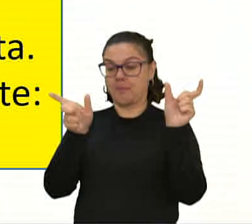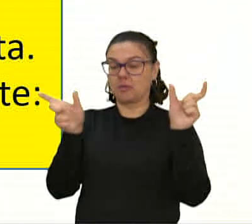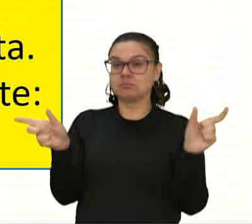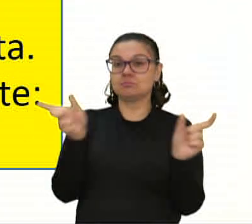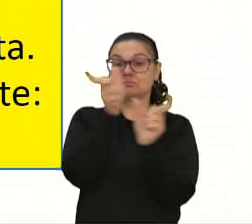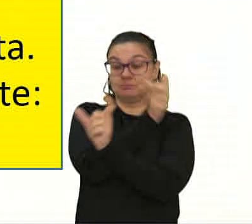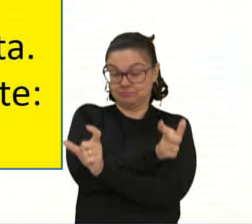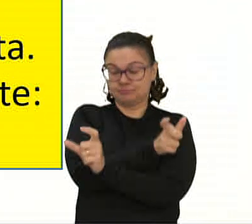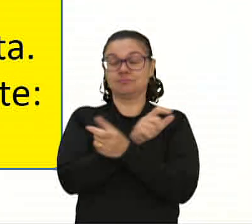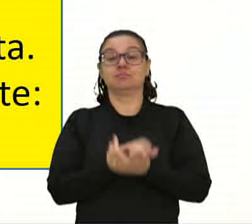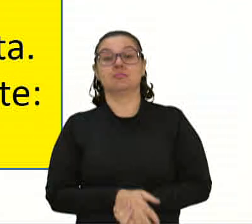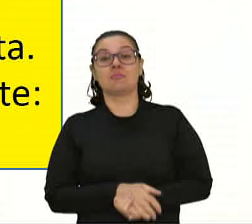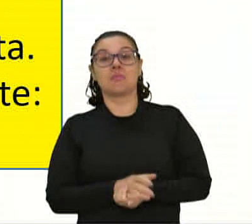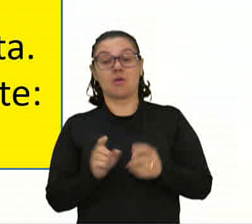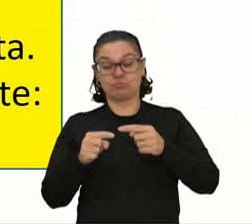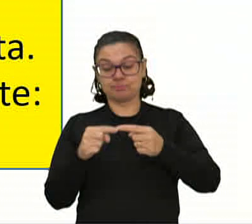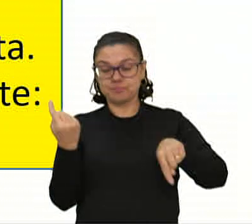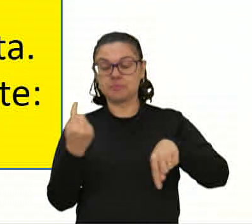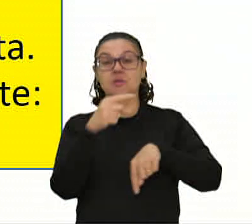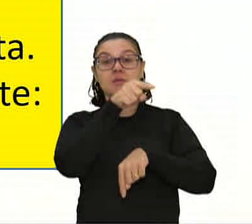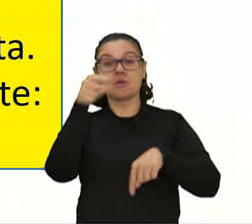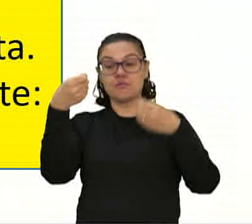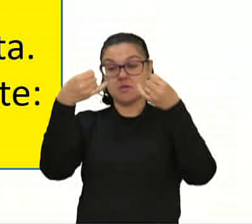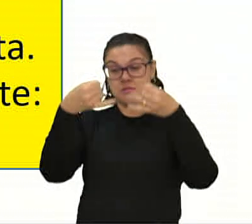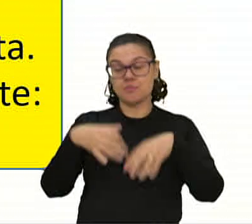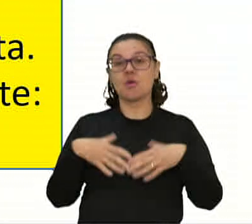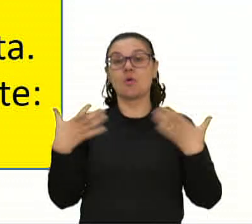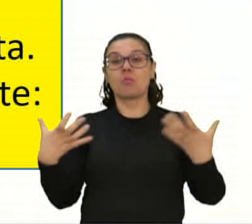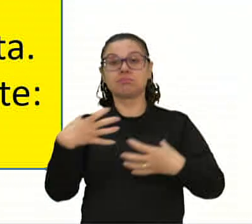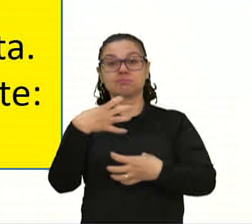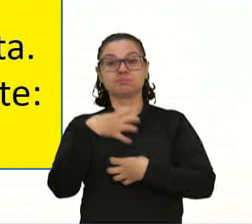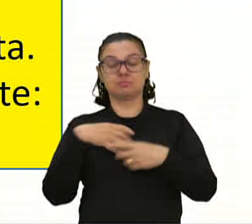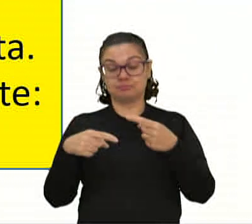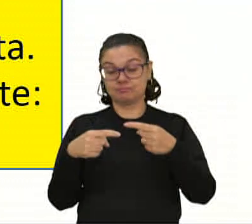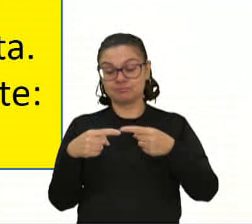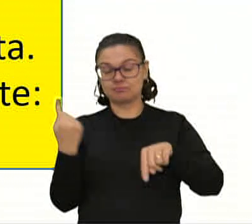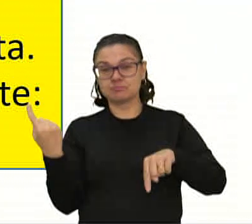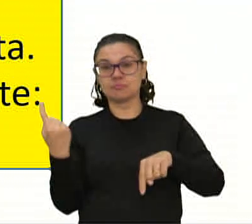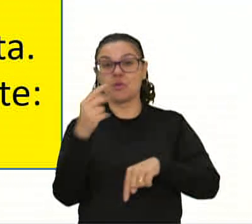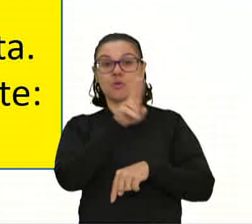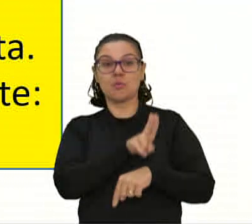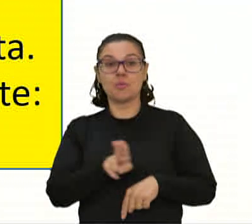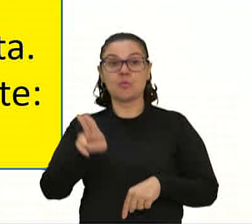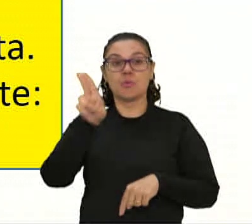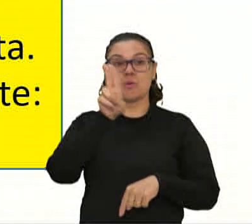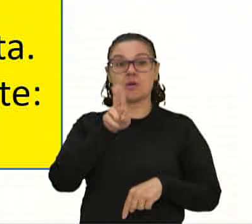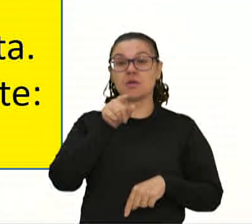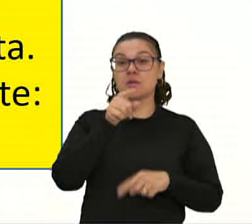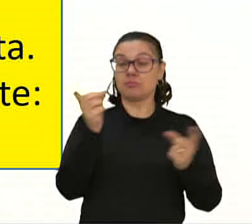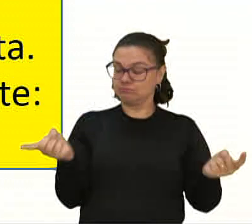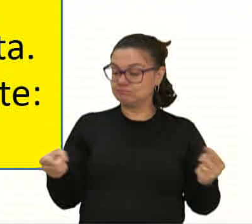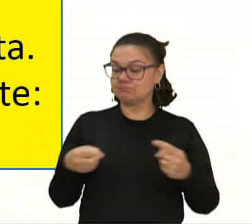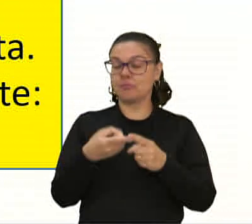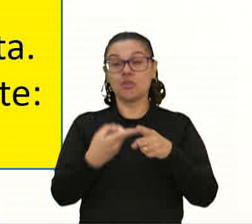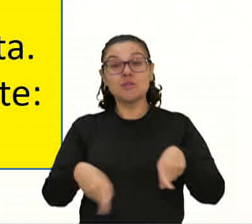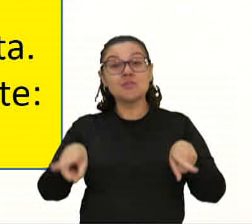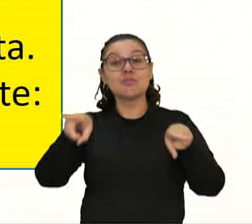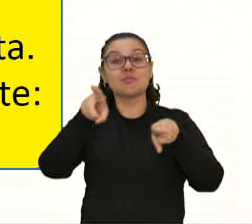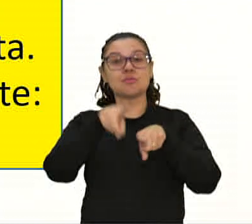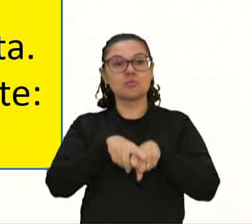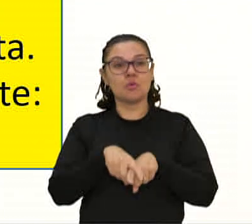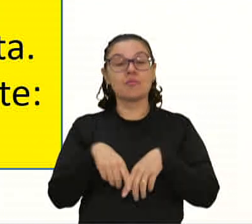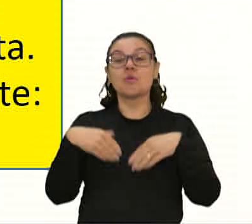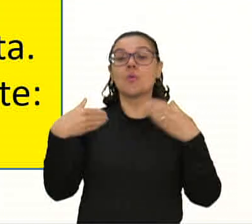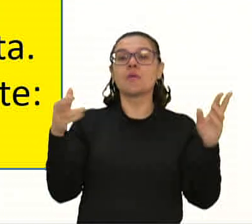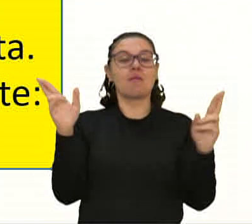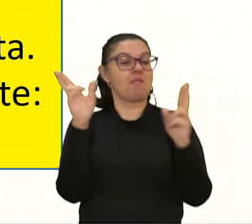sentidos contrários, explique qual ou quais sentidos tem aqui o uso desse artifício retórico. Em que ele